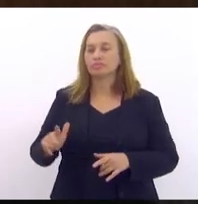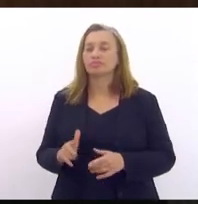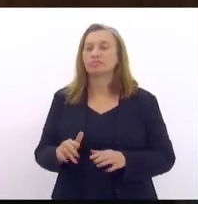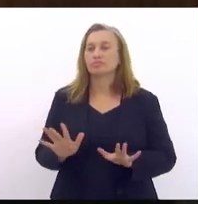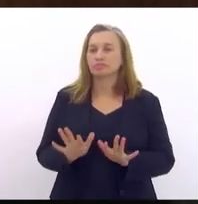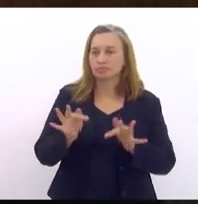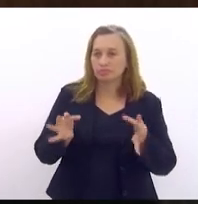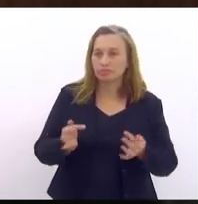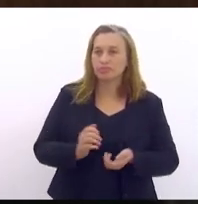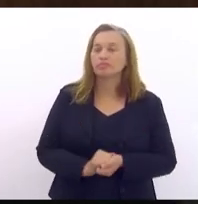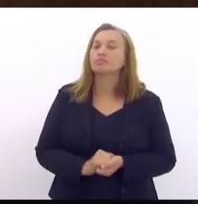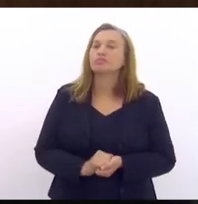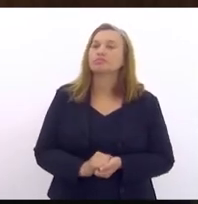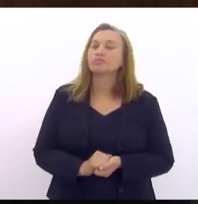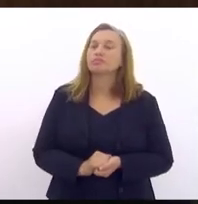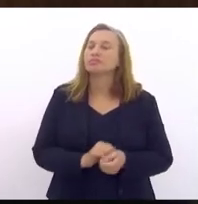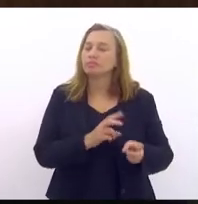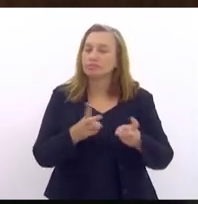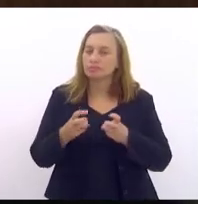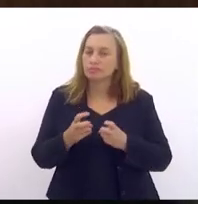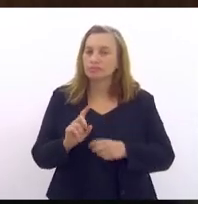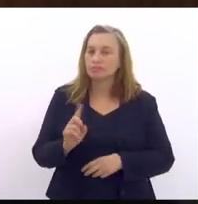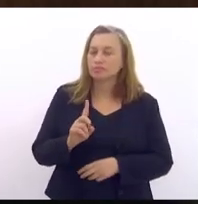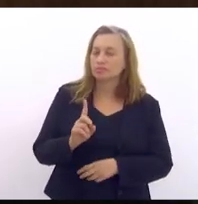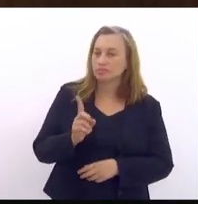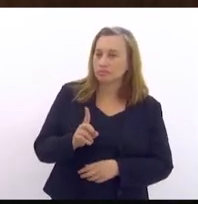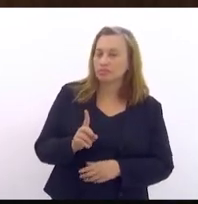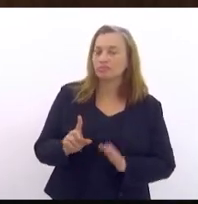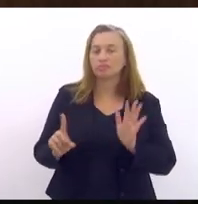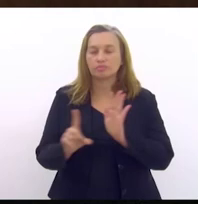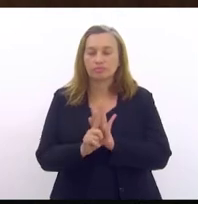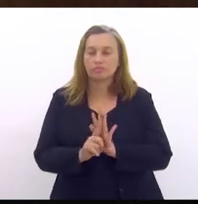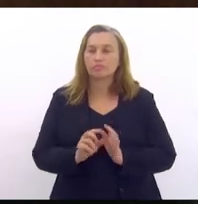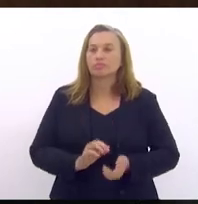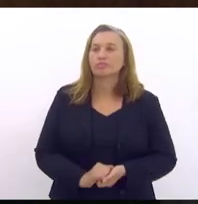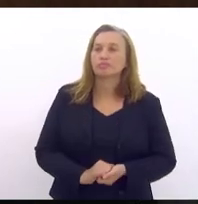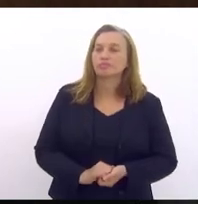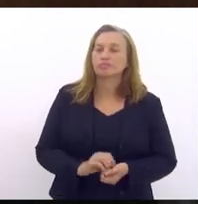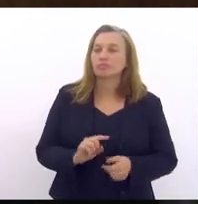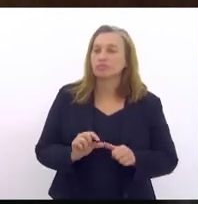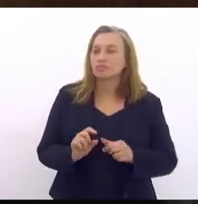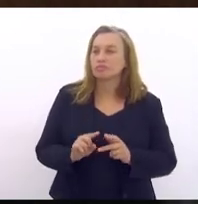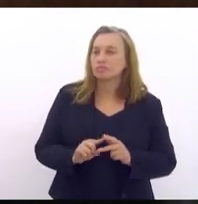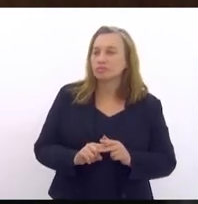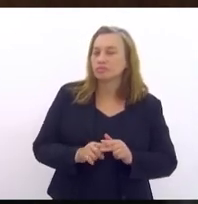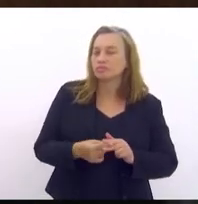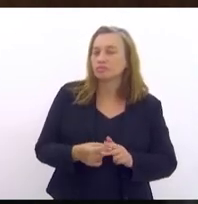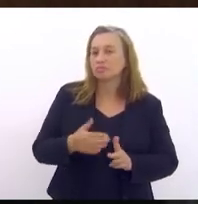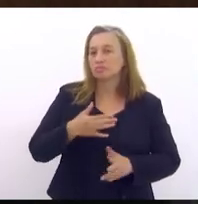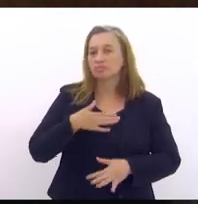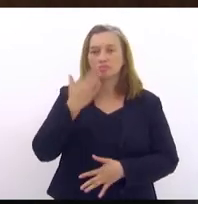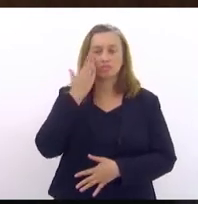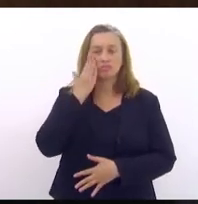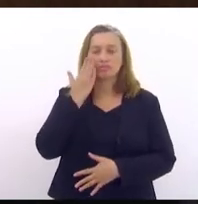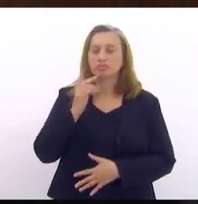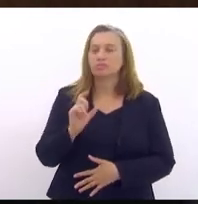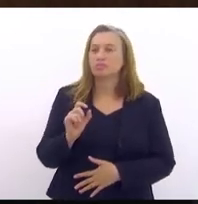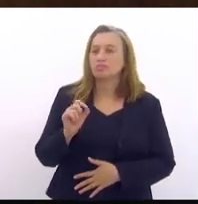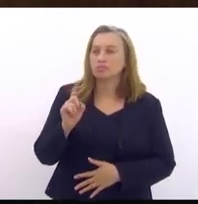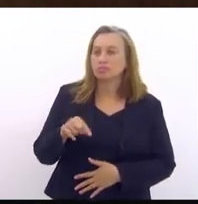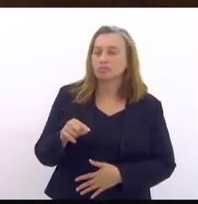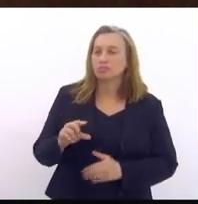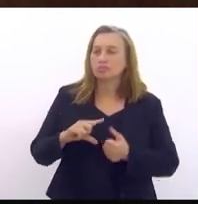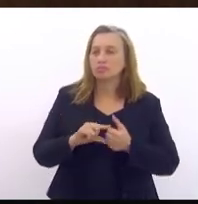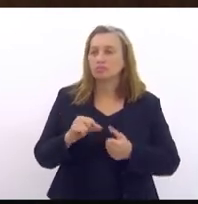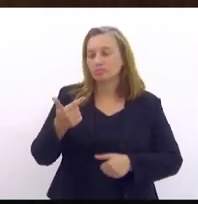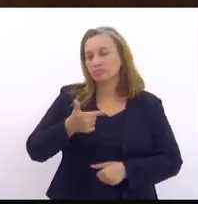a observância ou não expressa da legislação não altera, no meu entender, o que é o